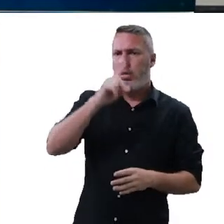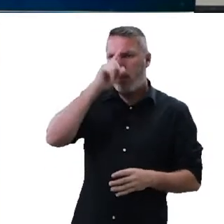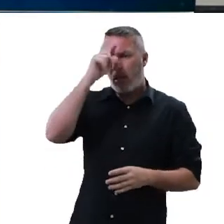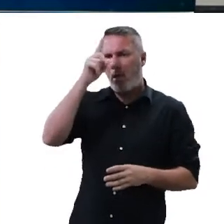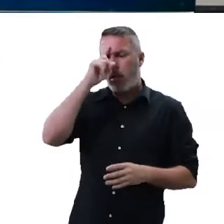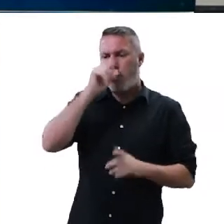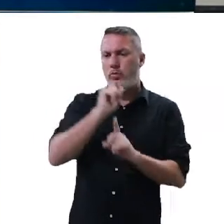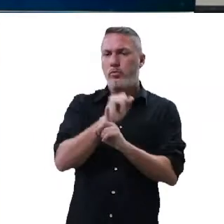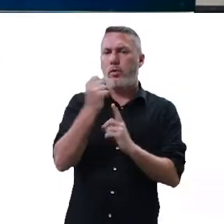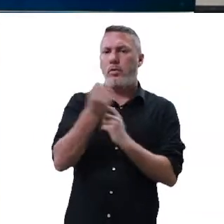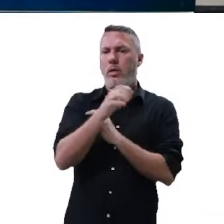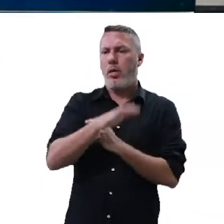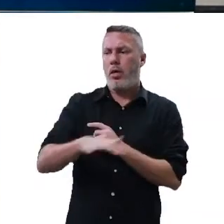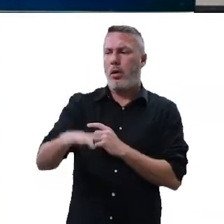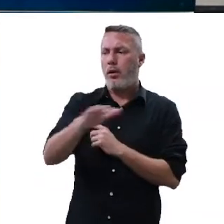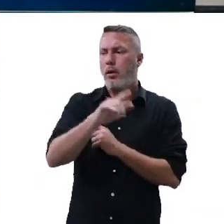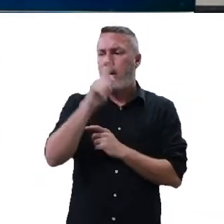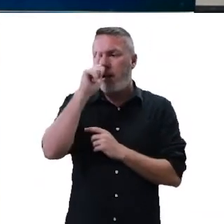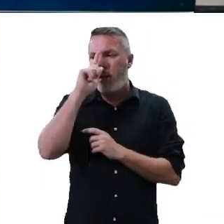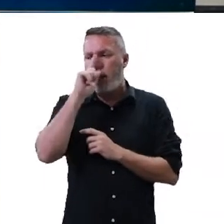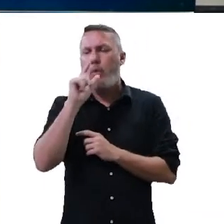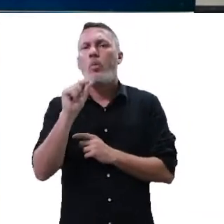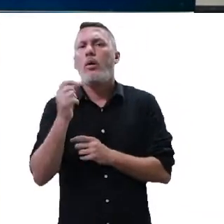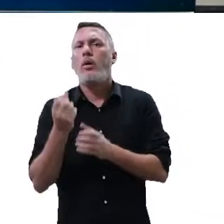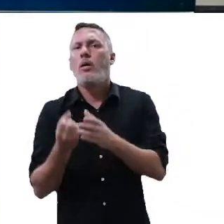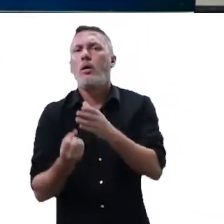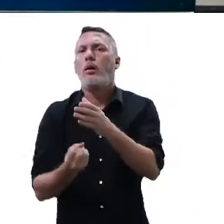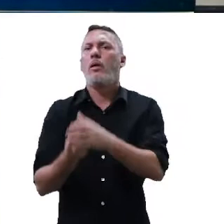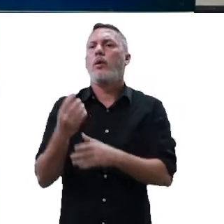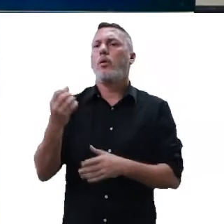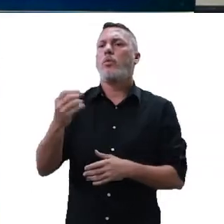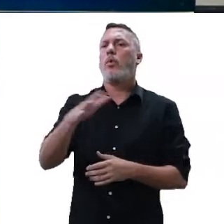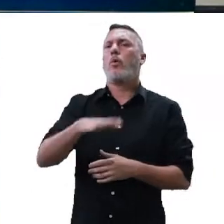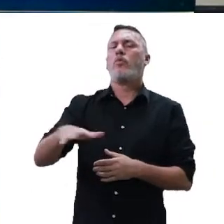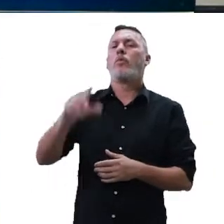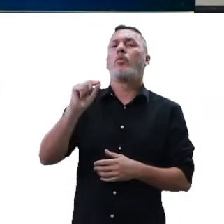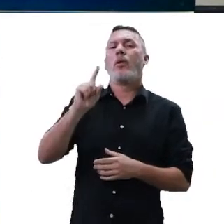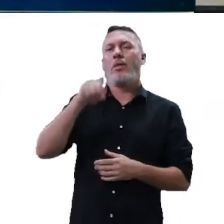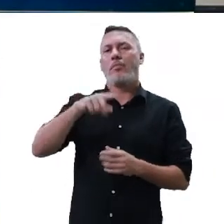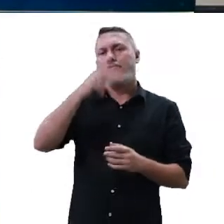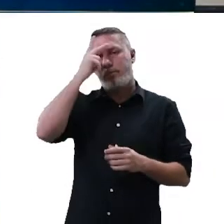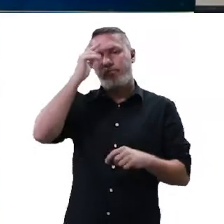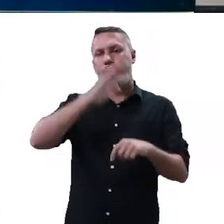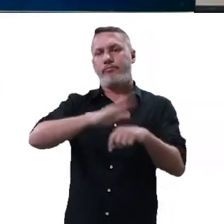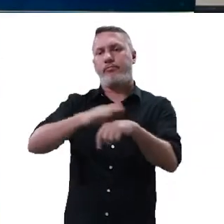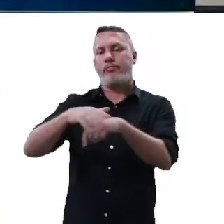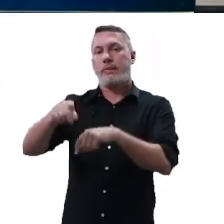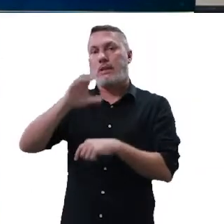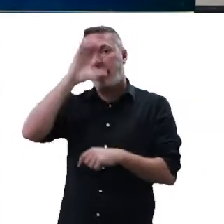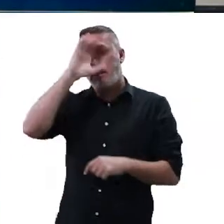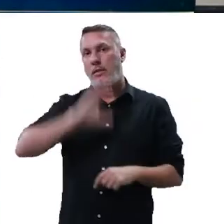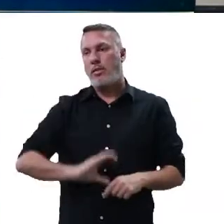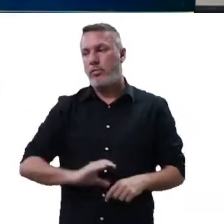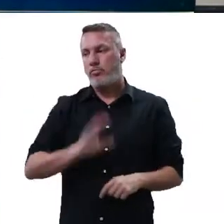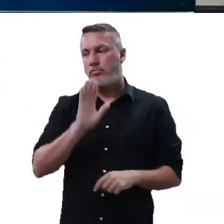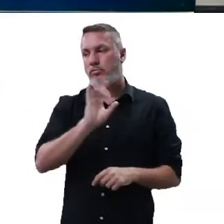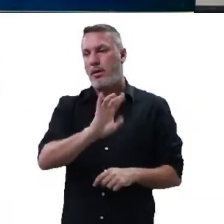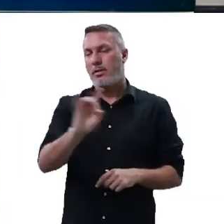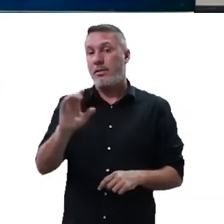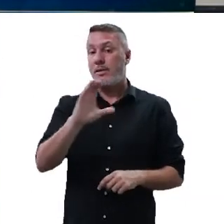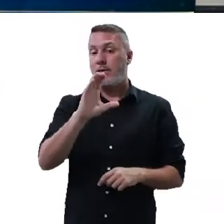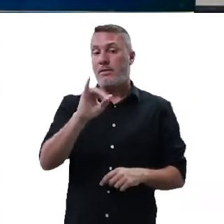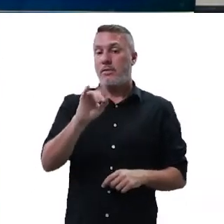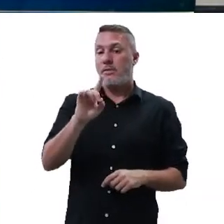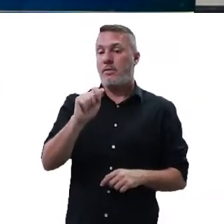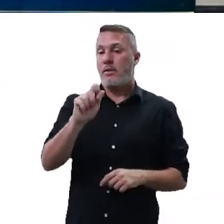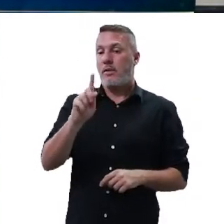forjada no interior da sociedade grega, que é o que, gente? O cidadão, né? Então, é importante a gente